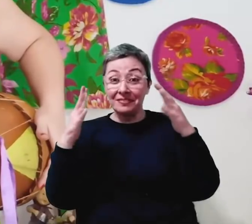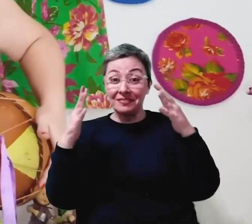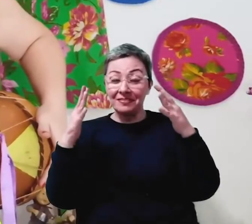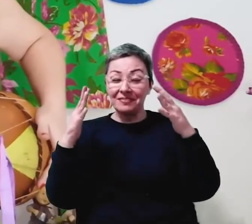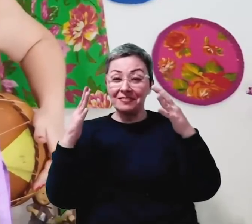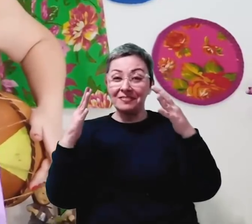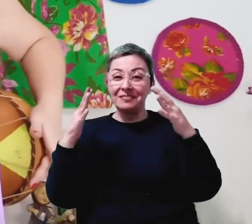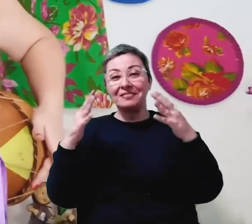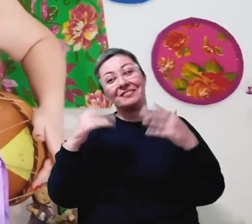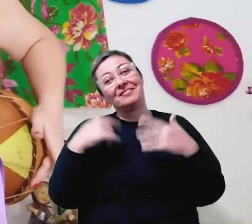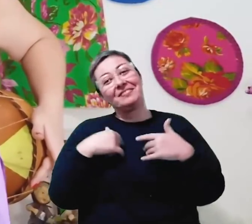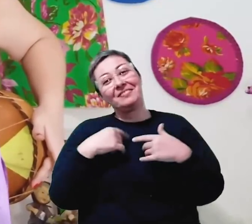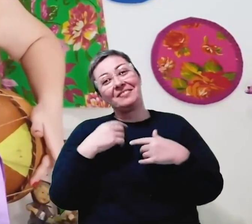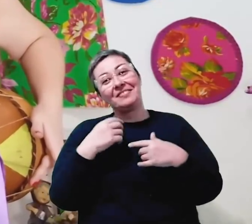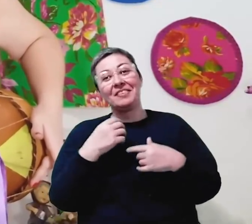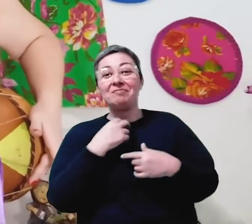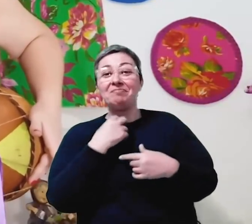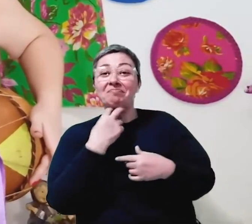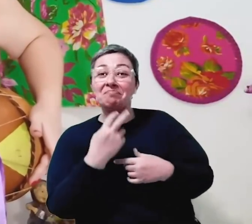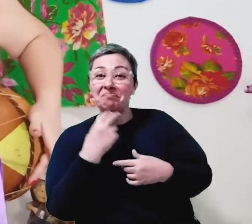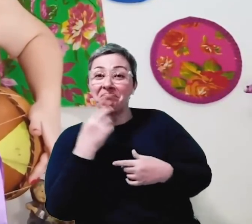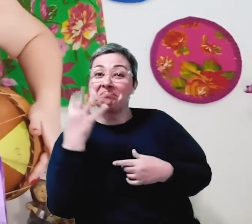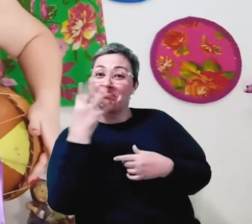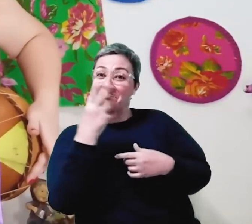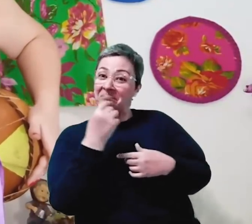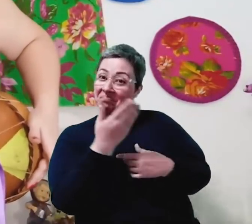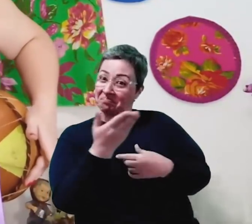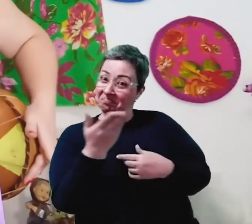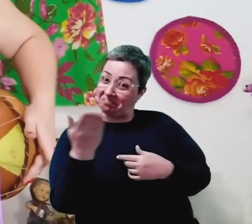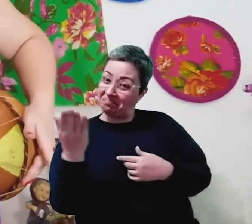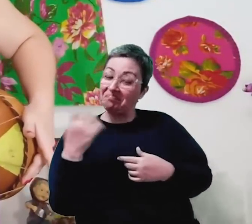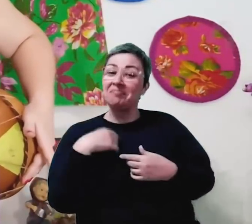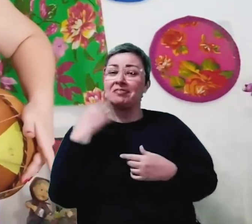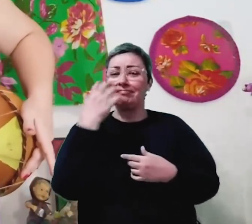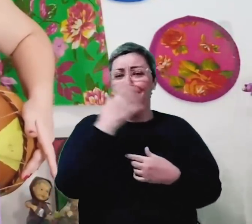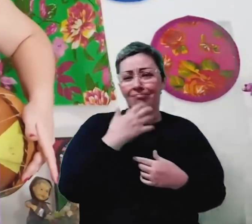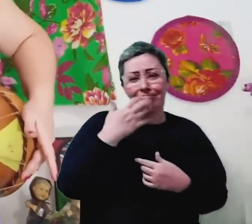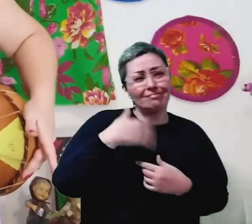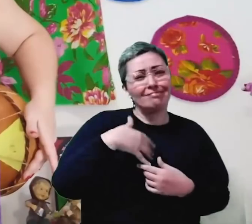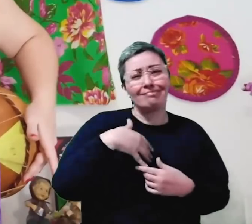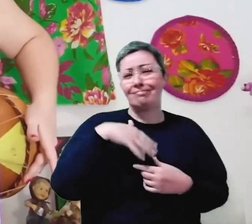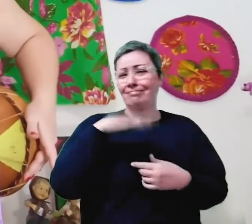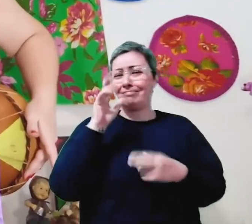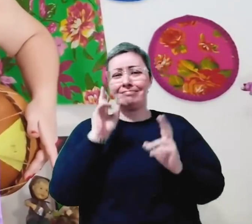Parabéns! Que voz linda você tem! Cante muito,